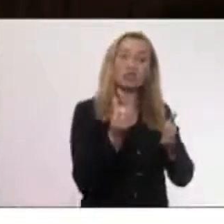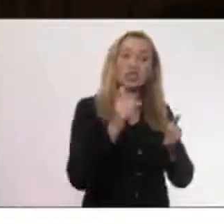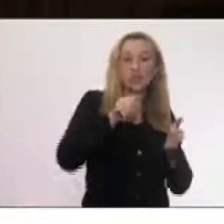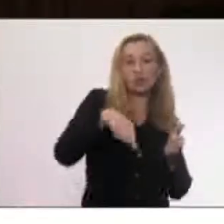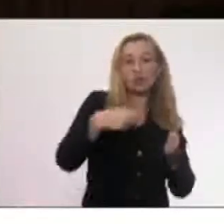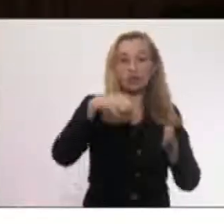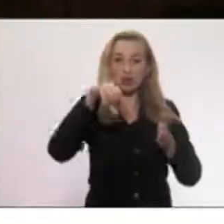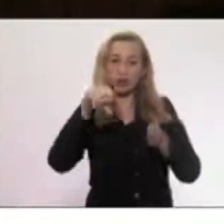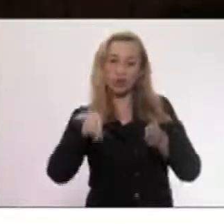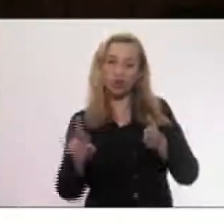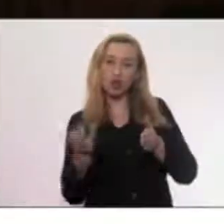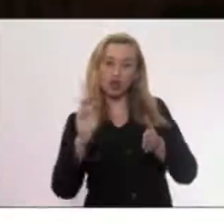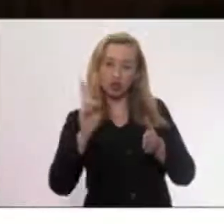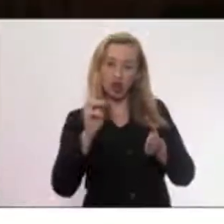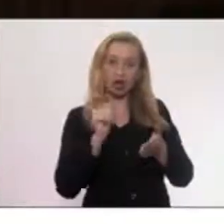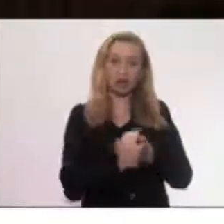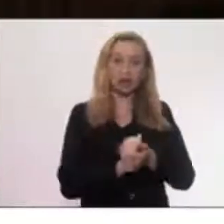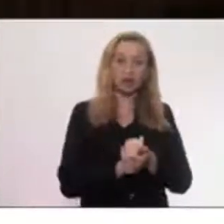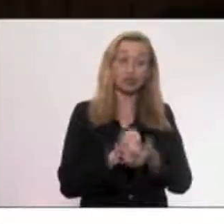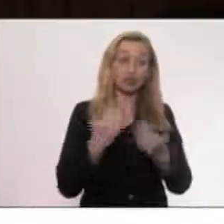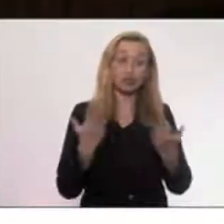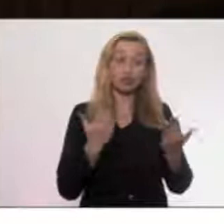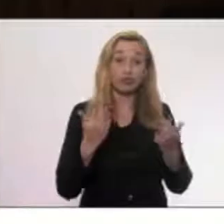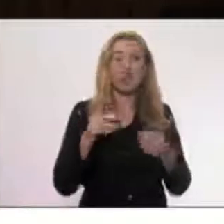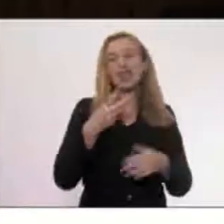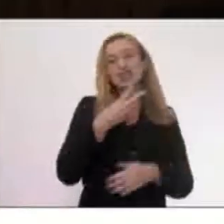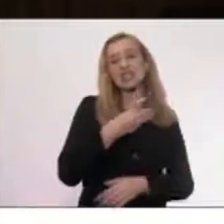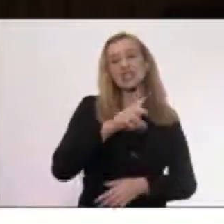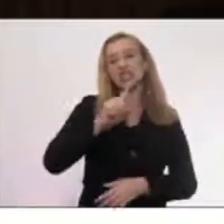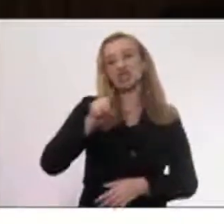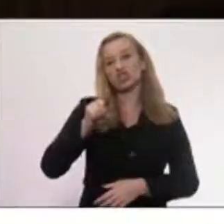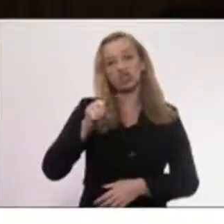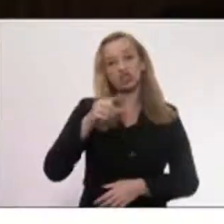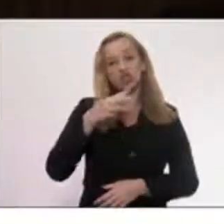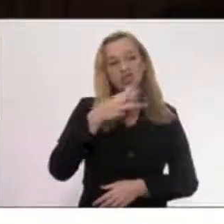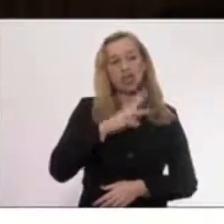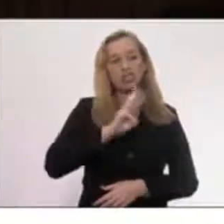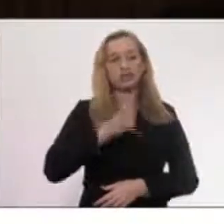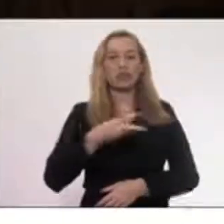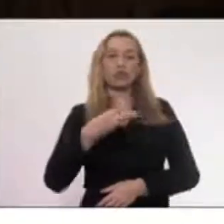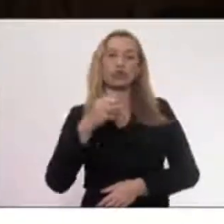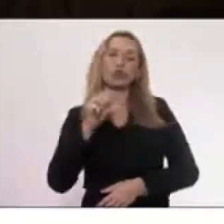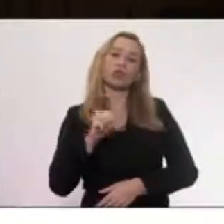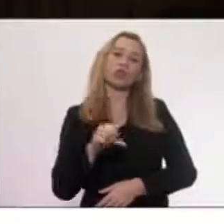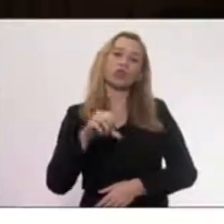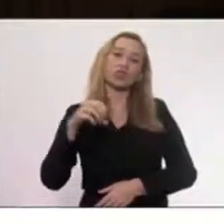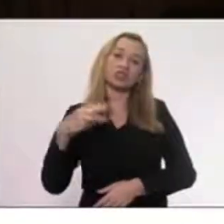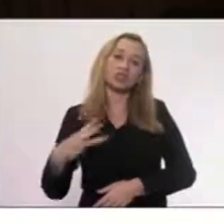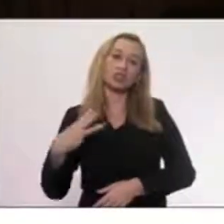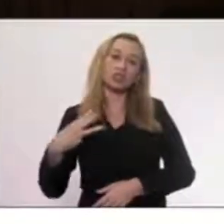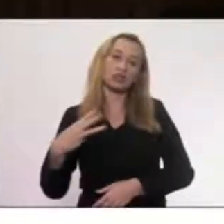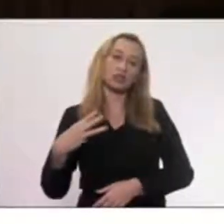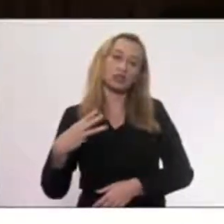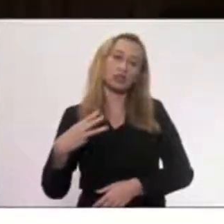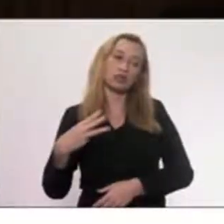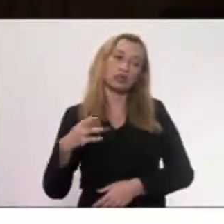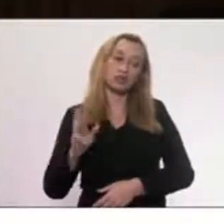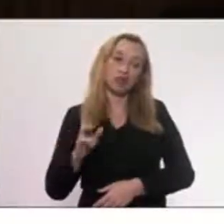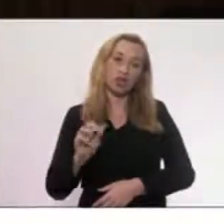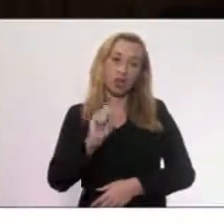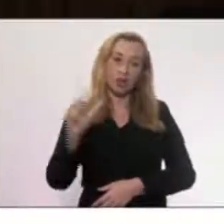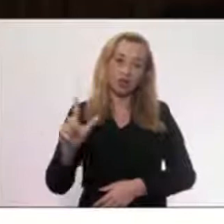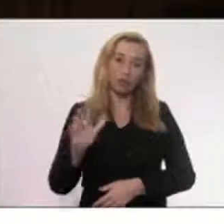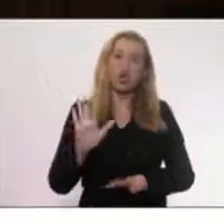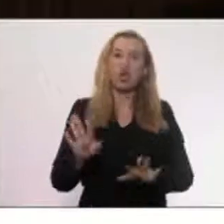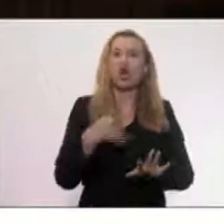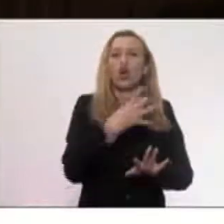6,9 bilhões de reais, o que corresponde a 13,83% do orçamento geral. E ainda nós temos em torno